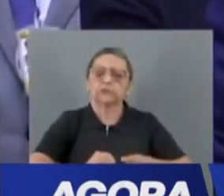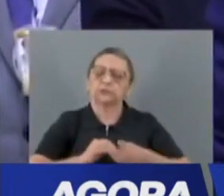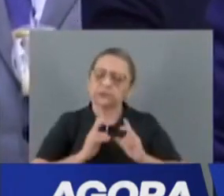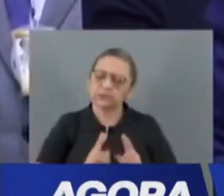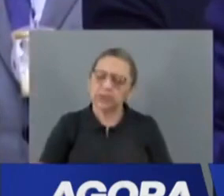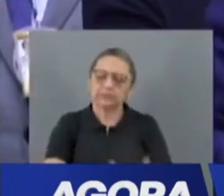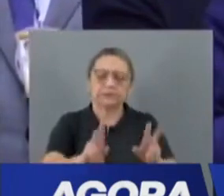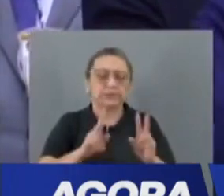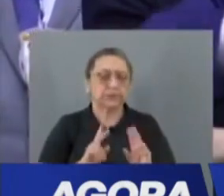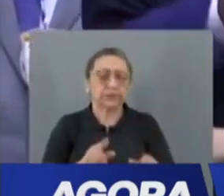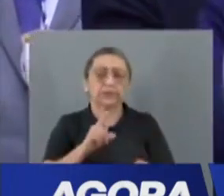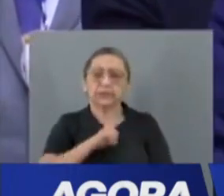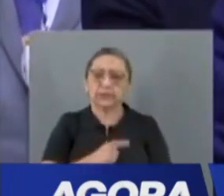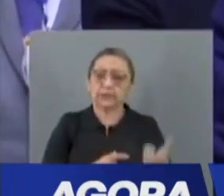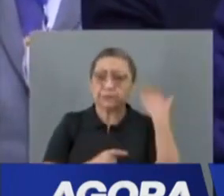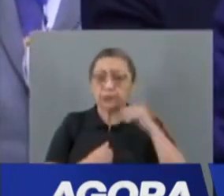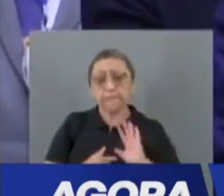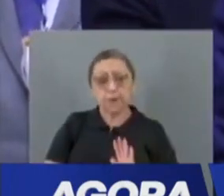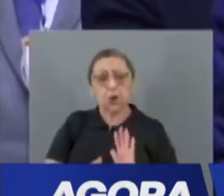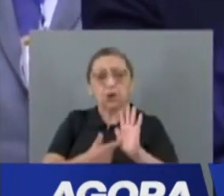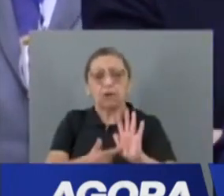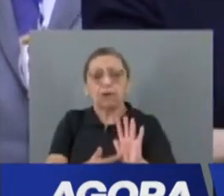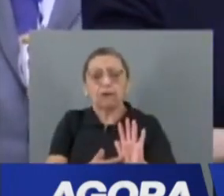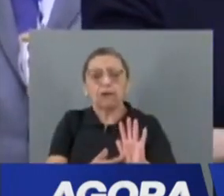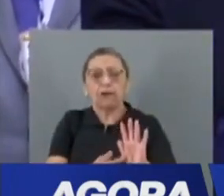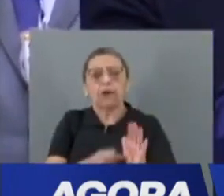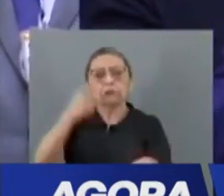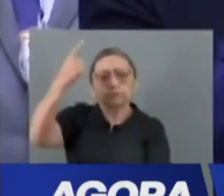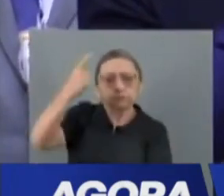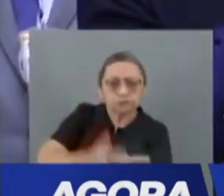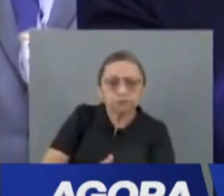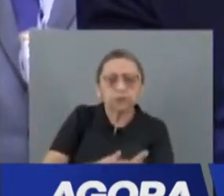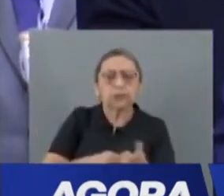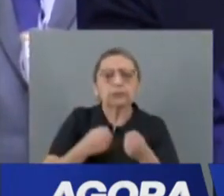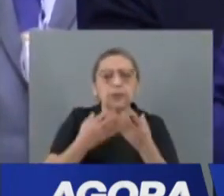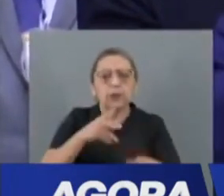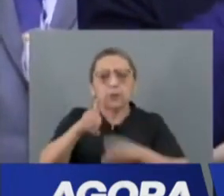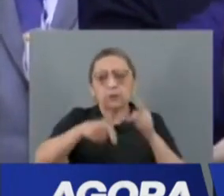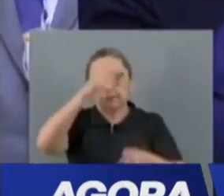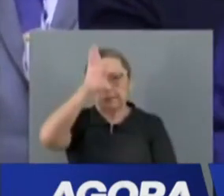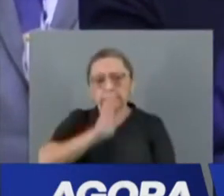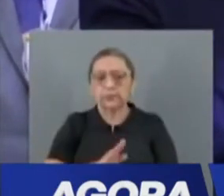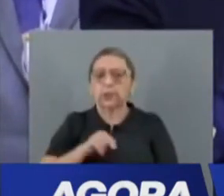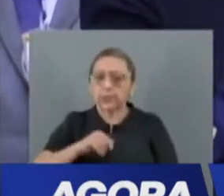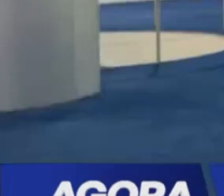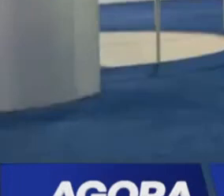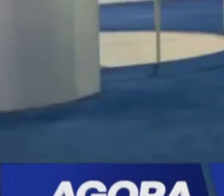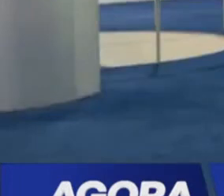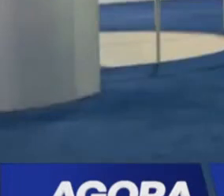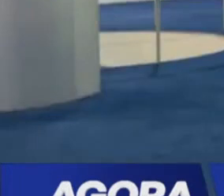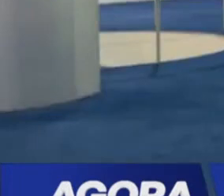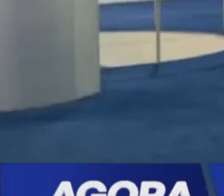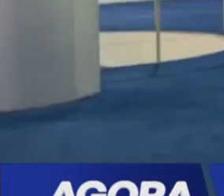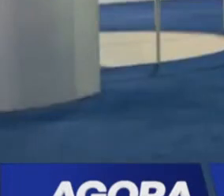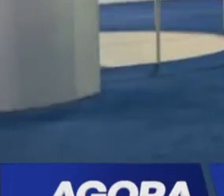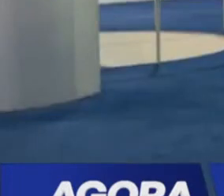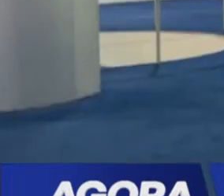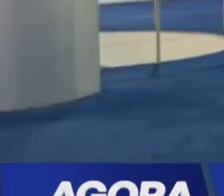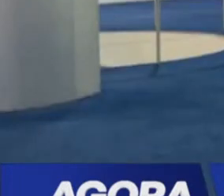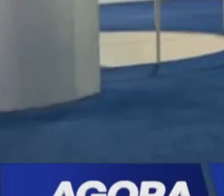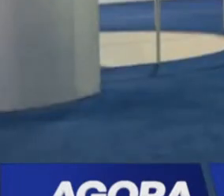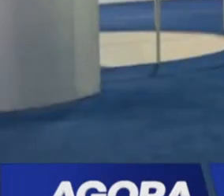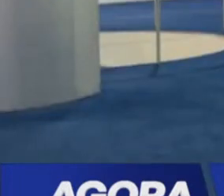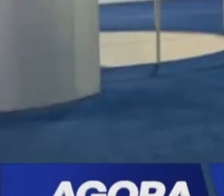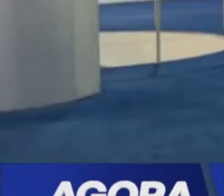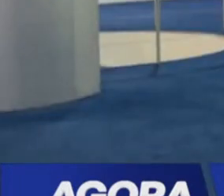vez que teve que mostrar compromisso com o povo brasileiro, ele mostrou. Os parlamentares do